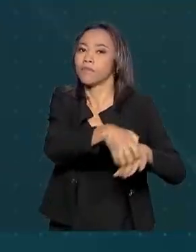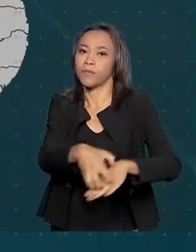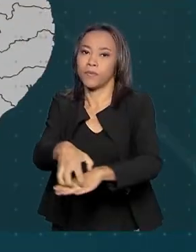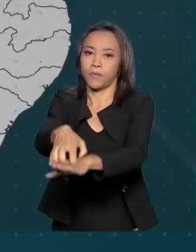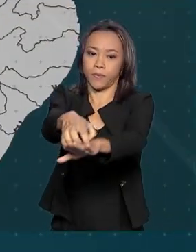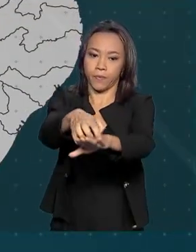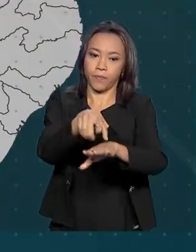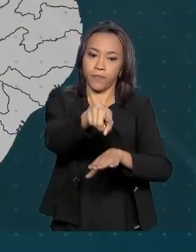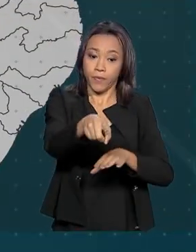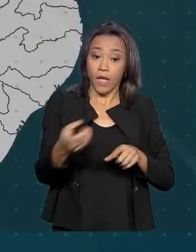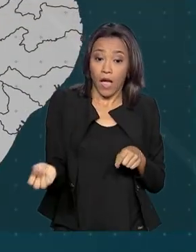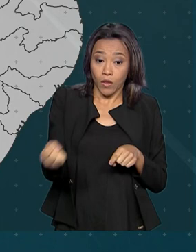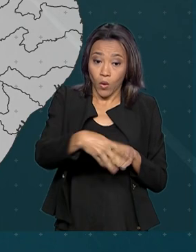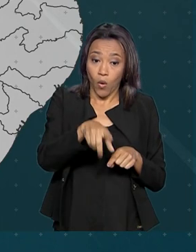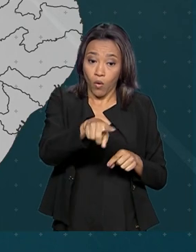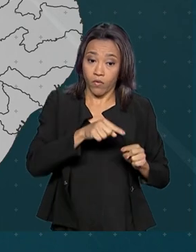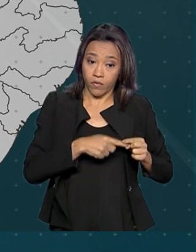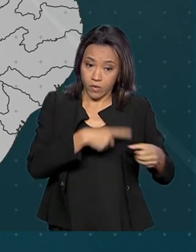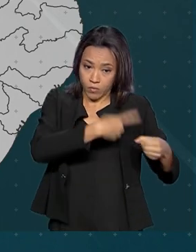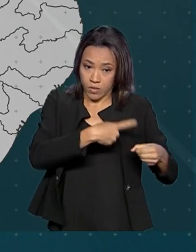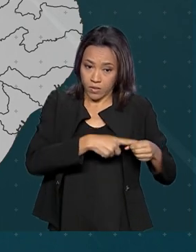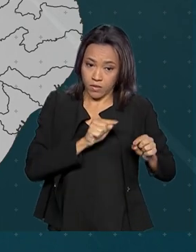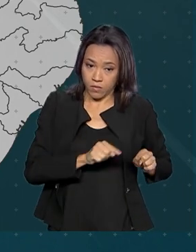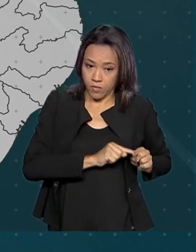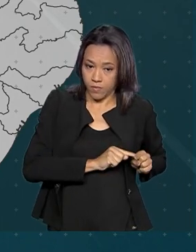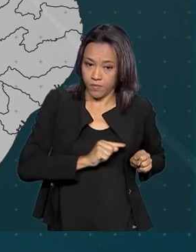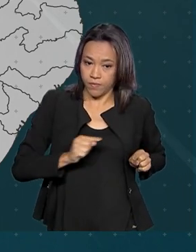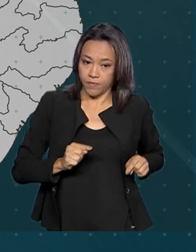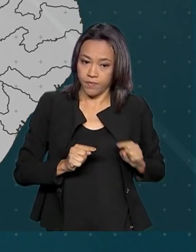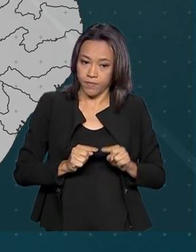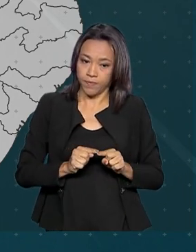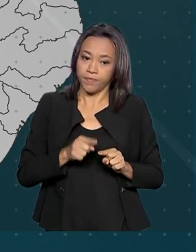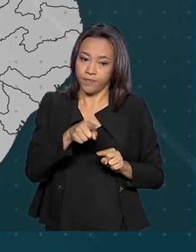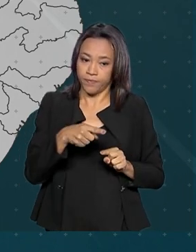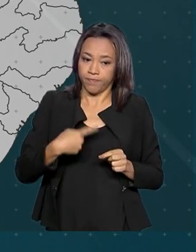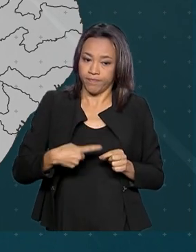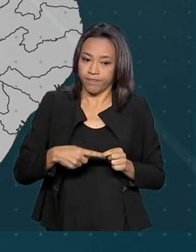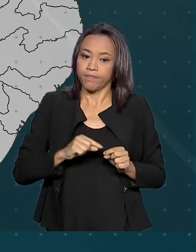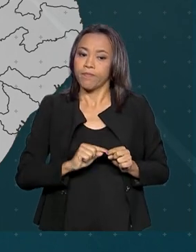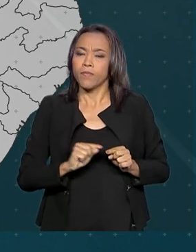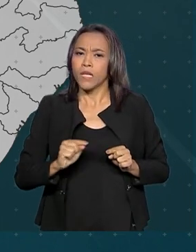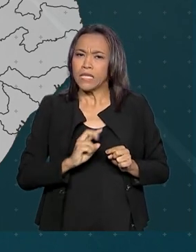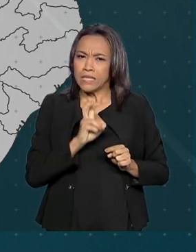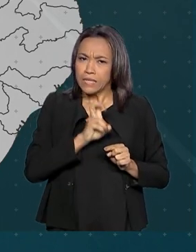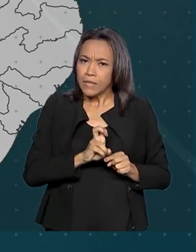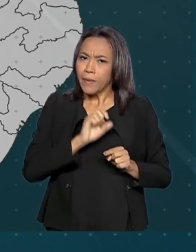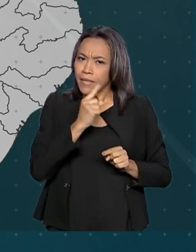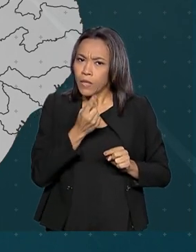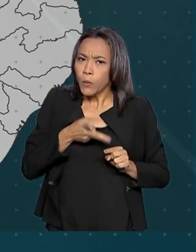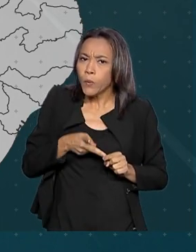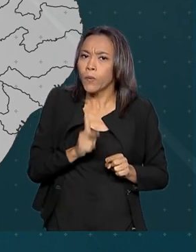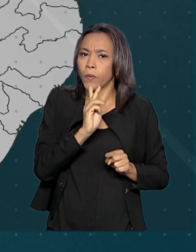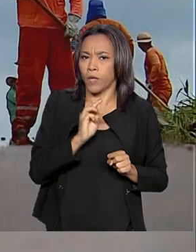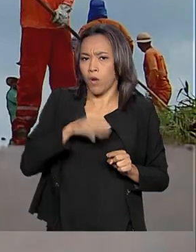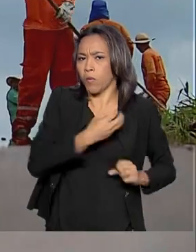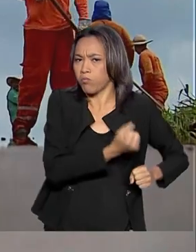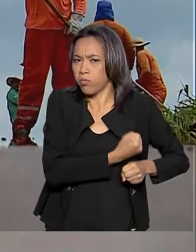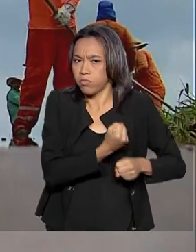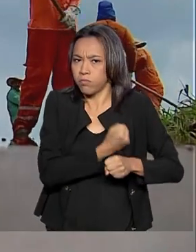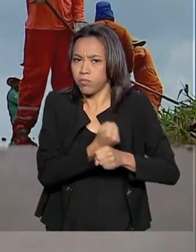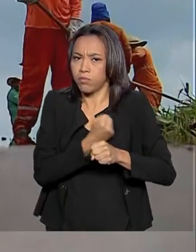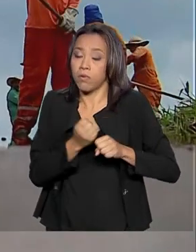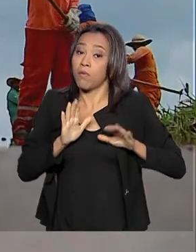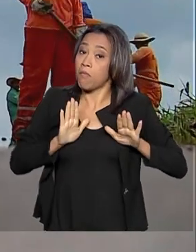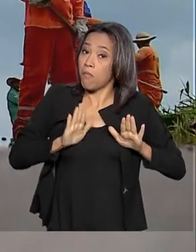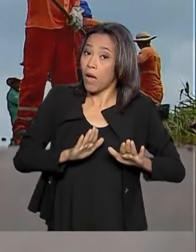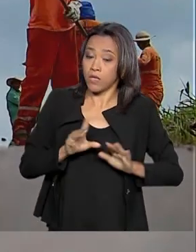fica entre os municípios de Moraes Almeida e Novo Progresso. Foram 51 quilômetros reconstruídos, mas